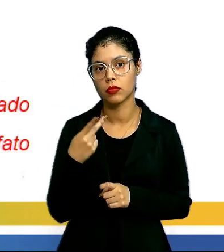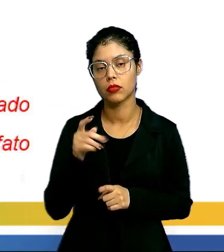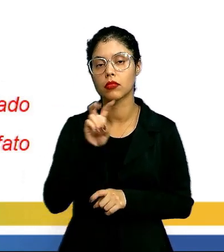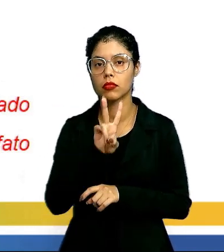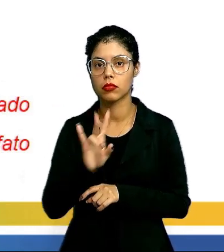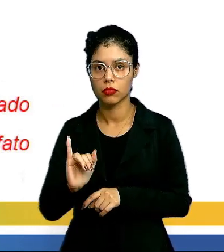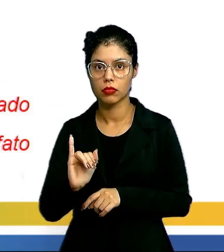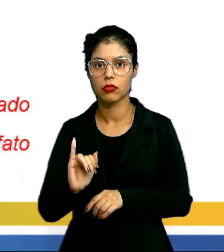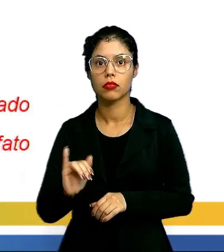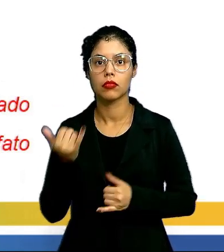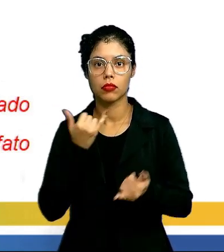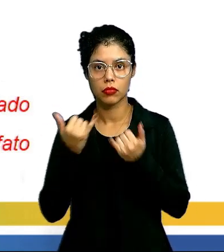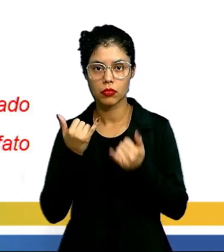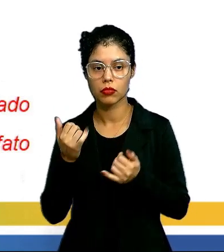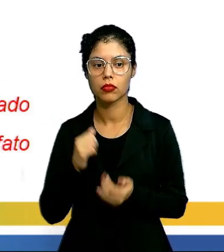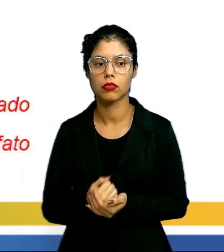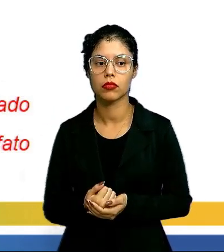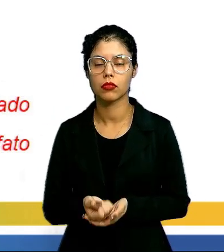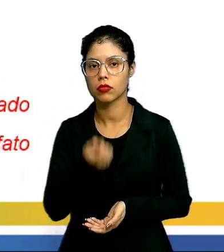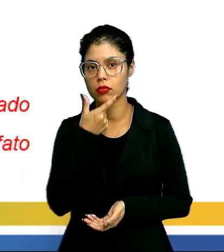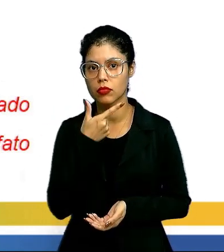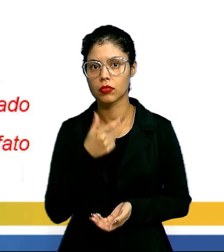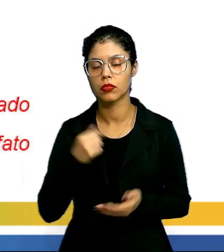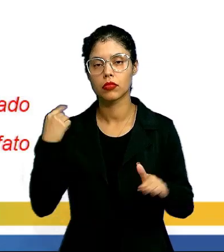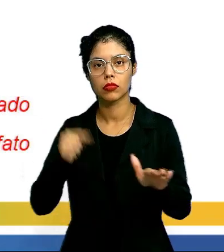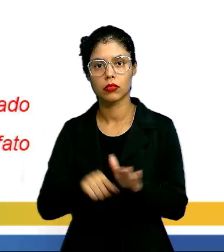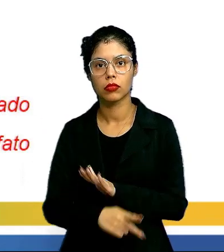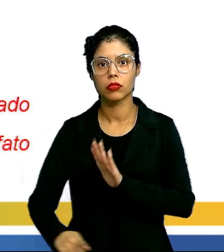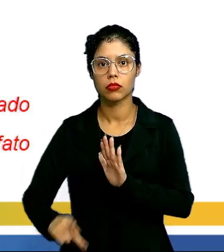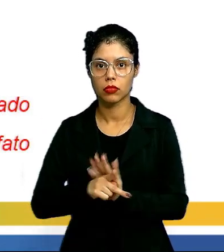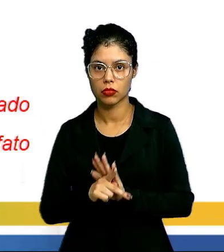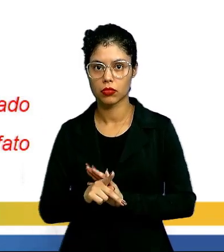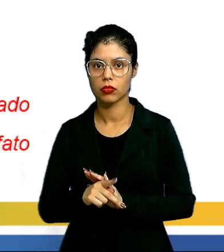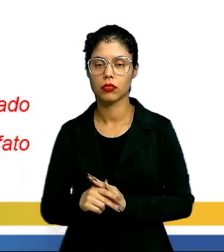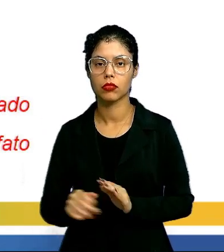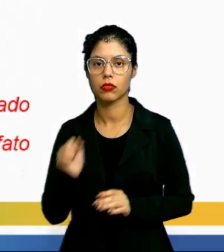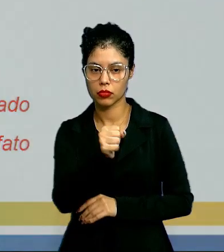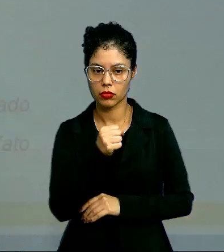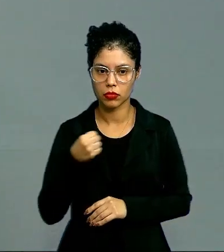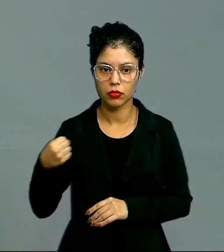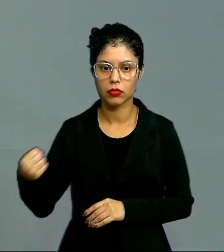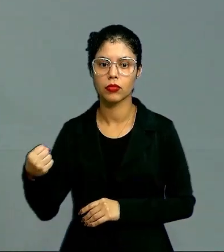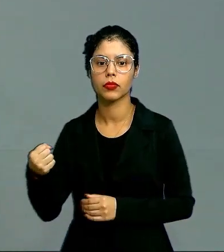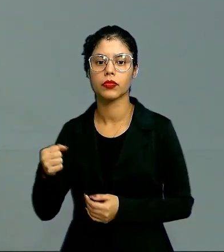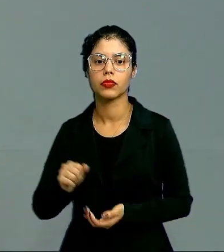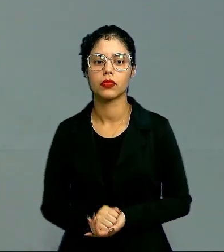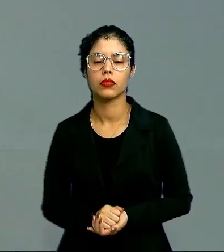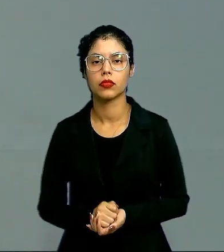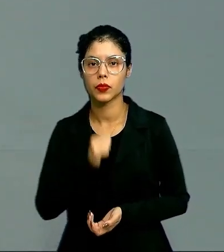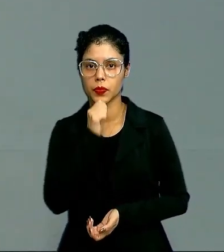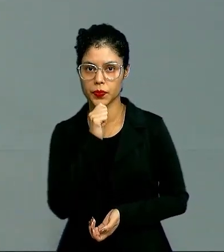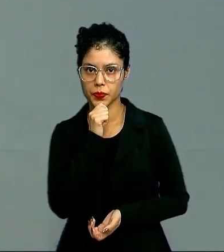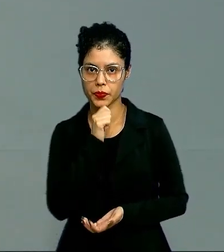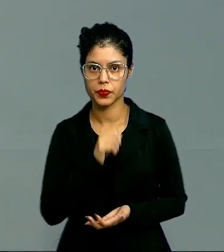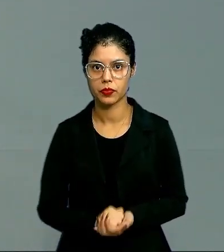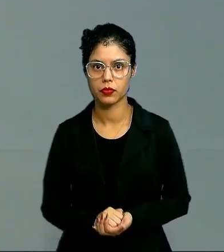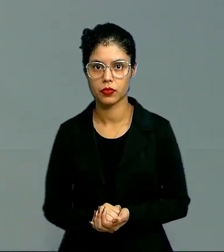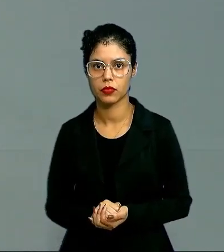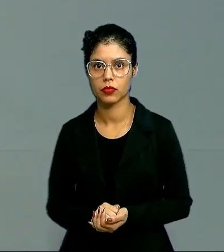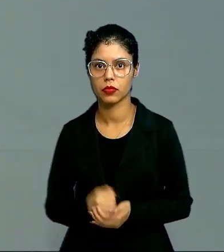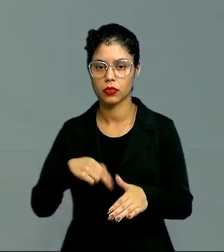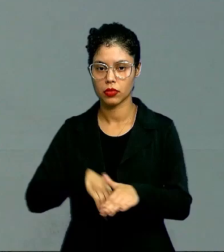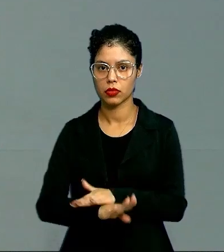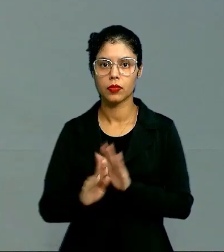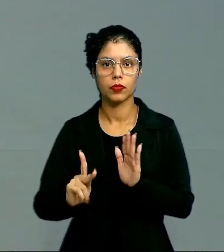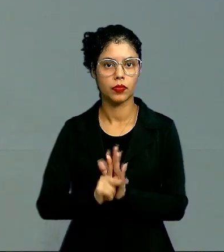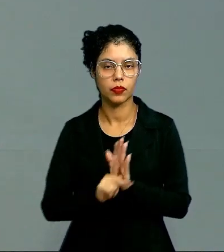o horário que você vai tomar. Quando ele diz assim, manter dentro da geladeira preferencialmente. Em momento nenhum ele falou que o remédio tem que ficar dentro